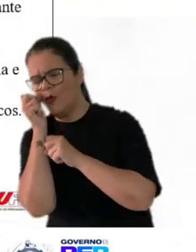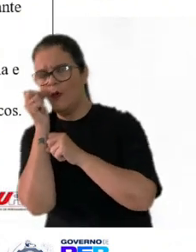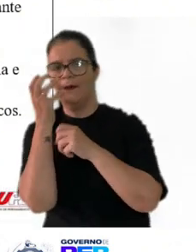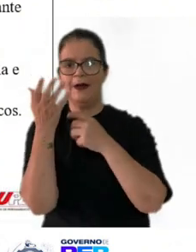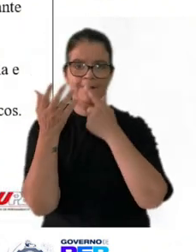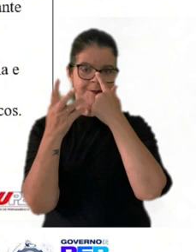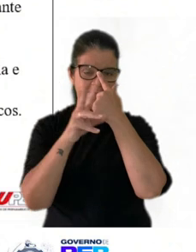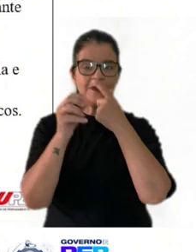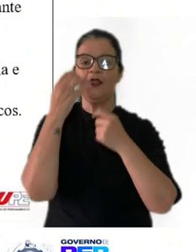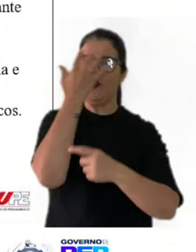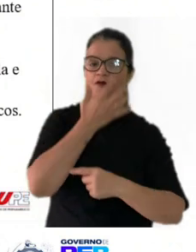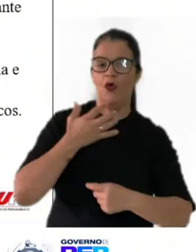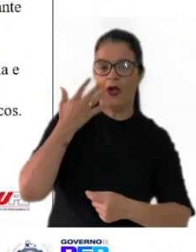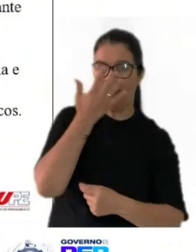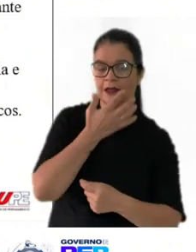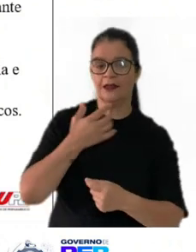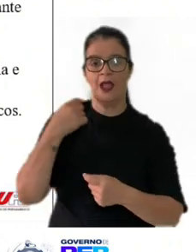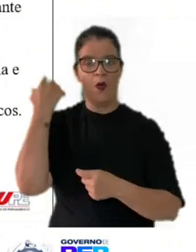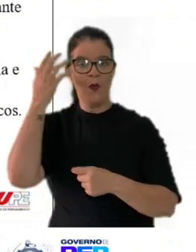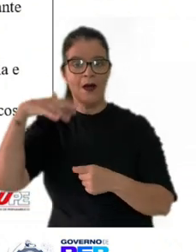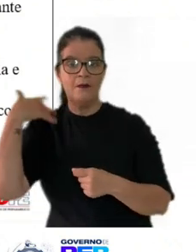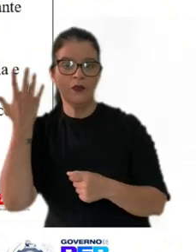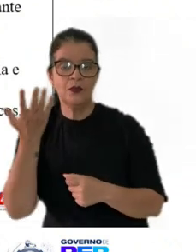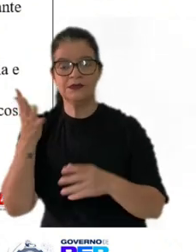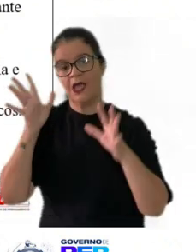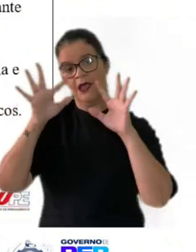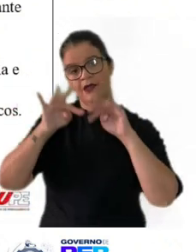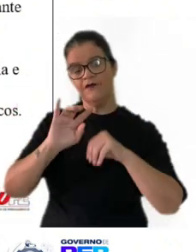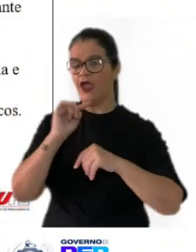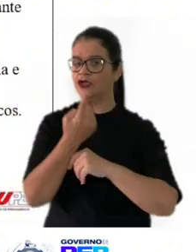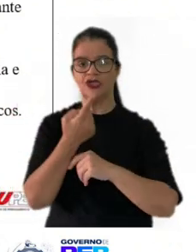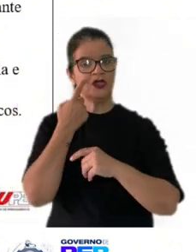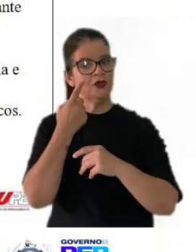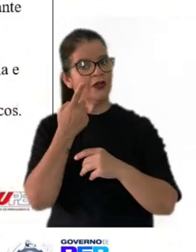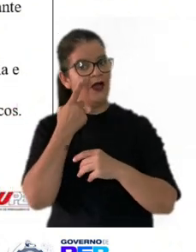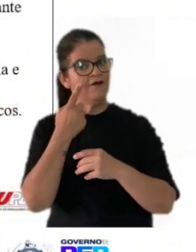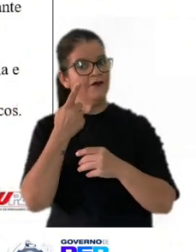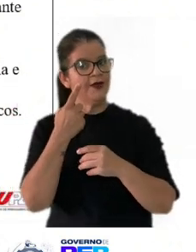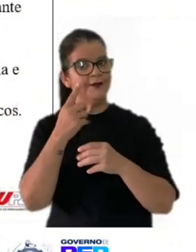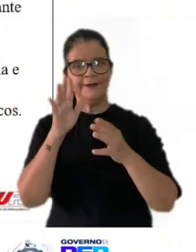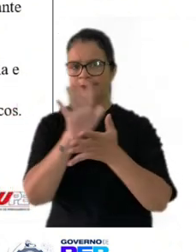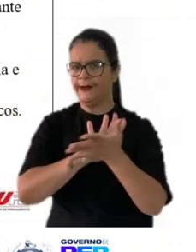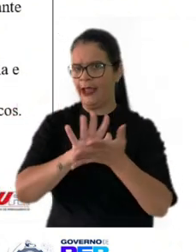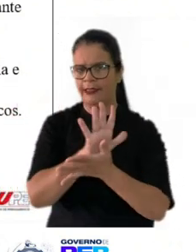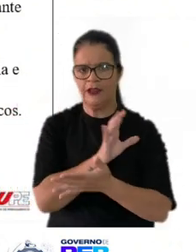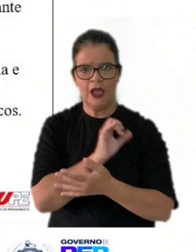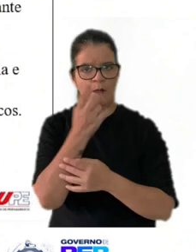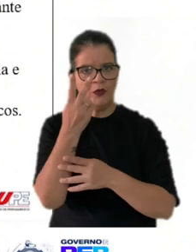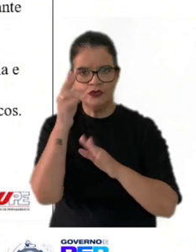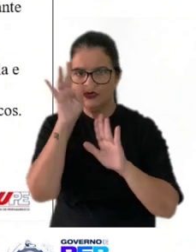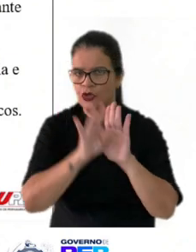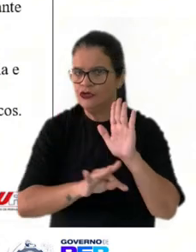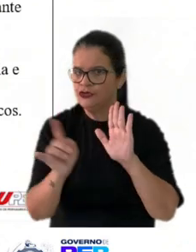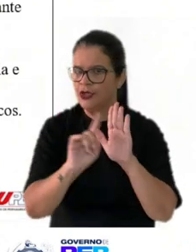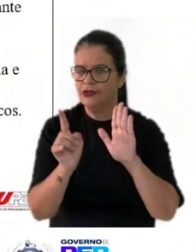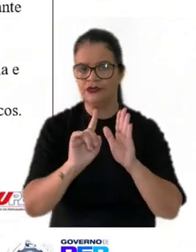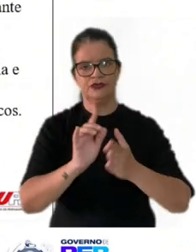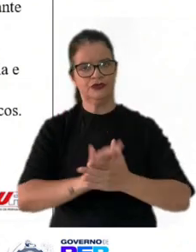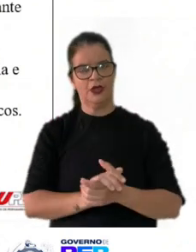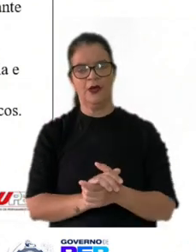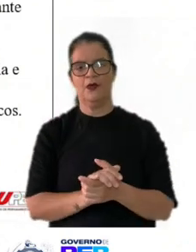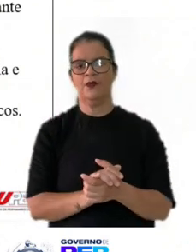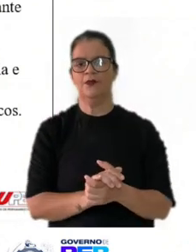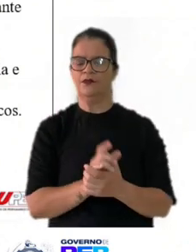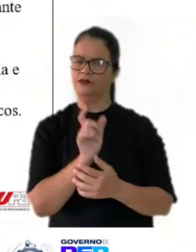cantar uma música enfim a gente não está vendo nada sobre amor em nenhum dos dois textos né rock them rock them